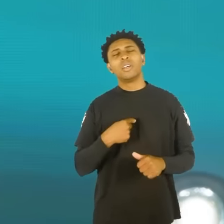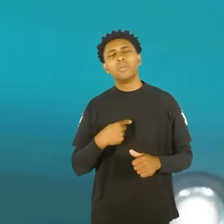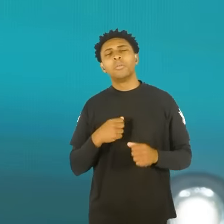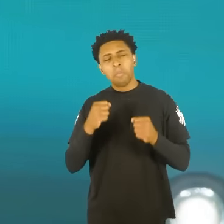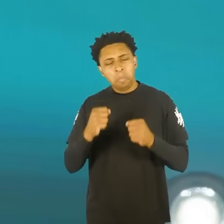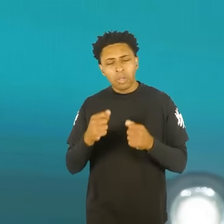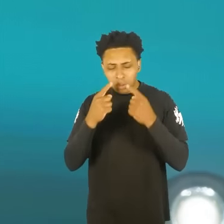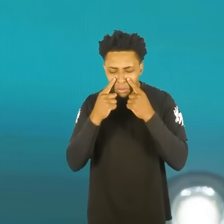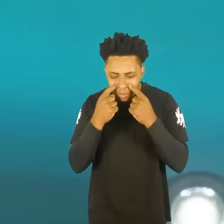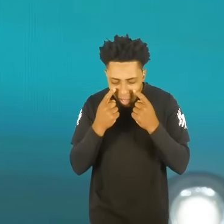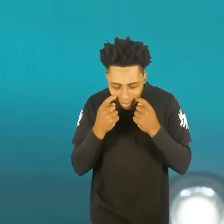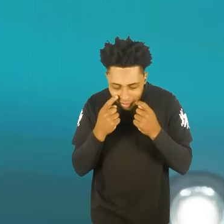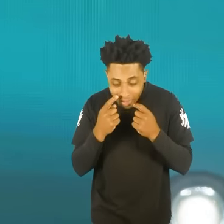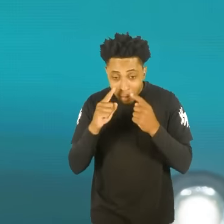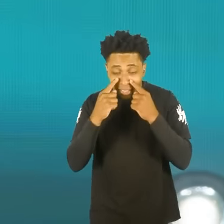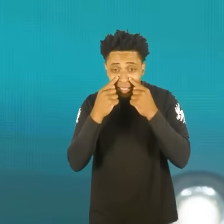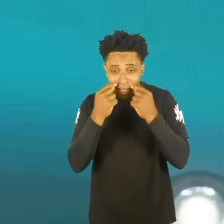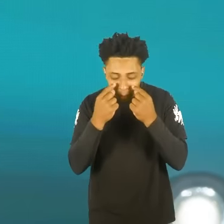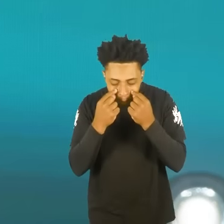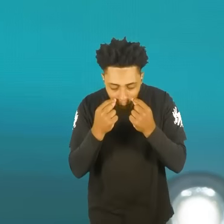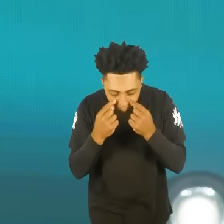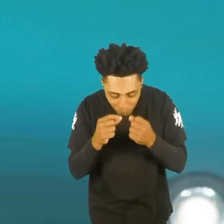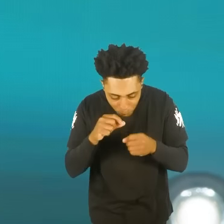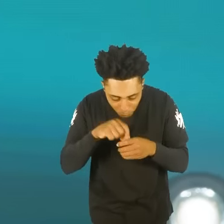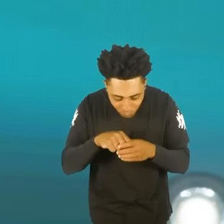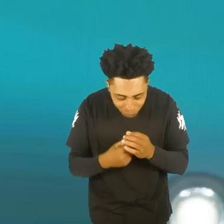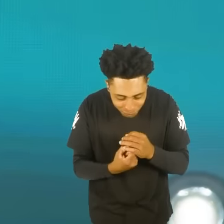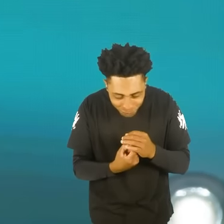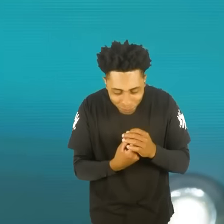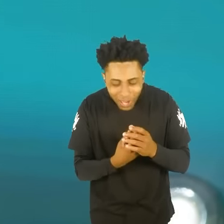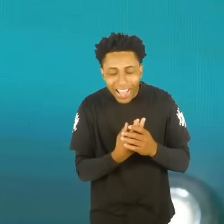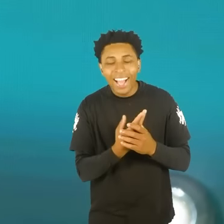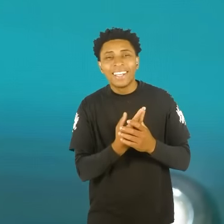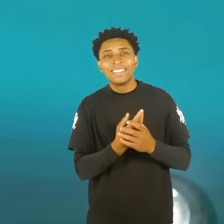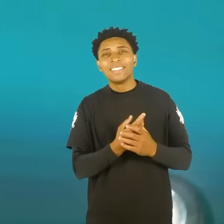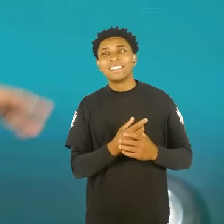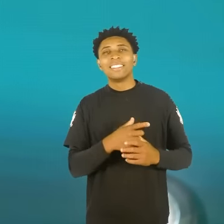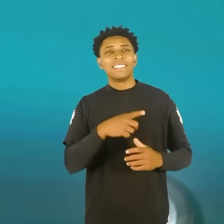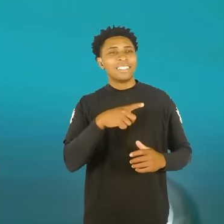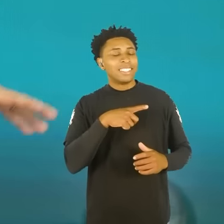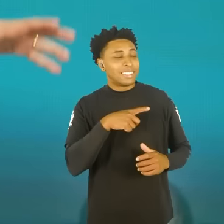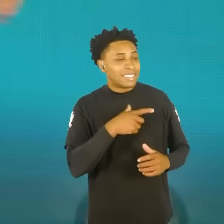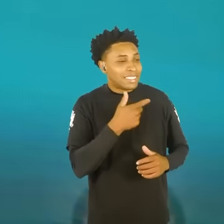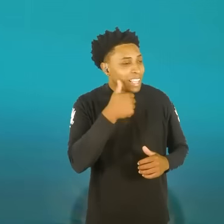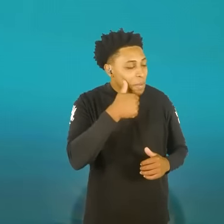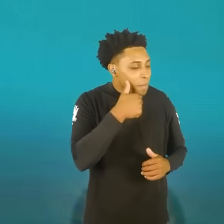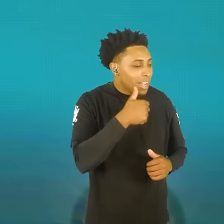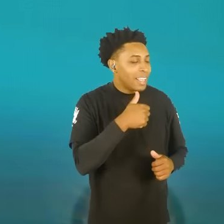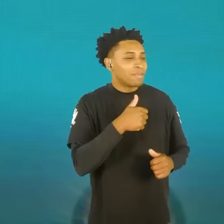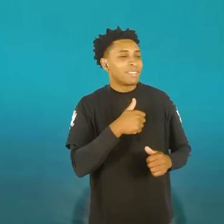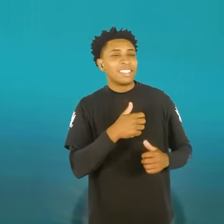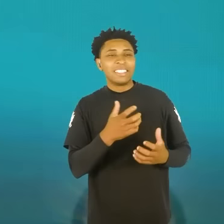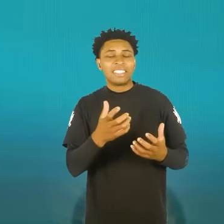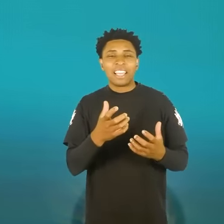terra, mas minhas lágrimas serão semente. Eu sei que tem mães aqui que há uma pressão enorme para você parar. Eu sei que tem namorados